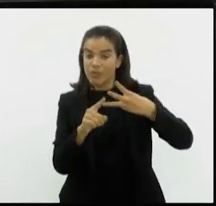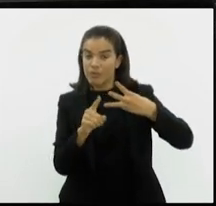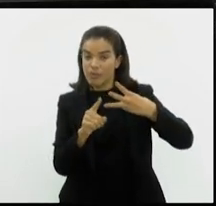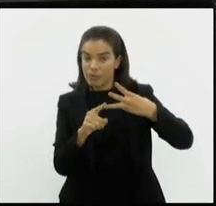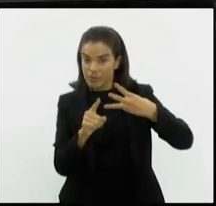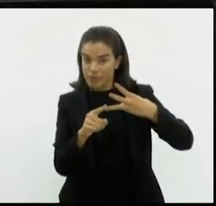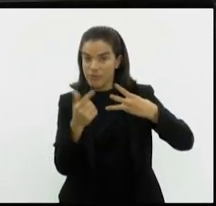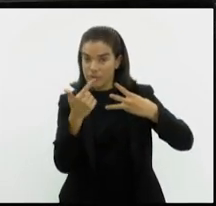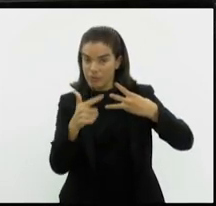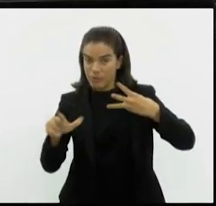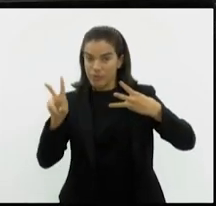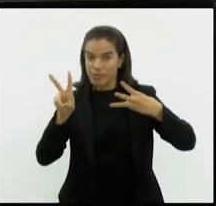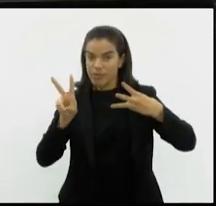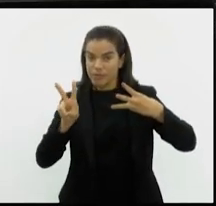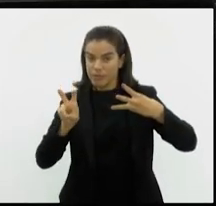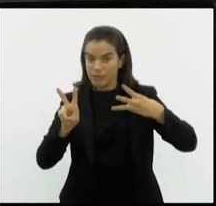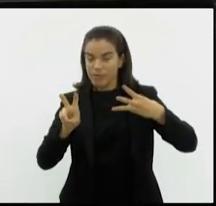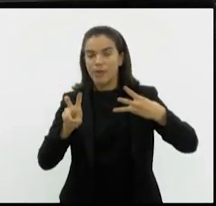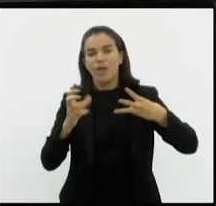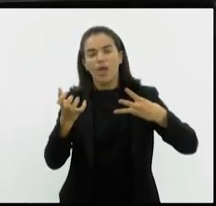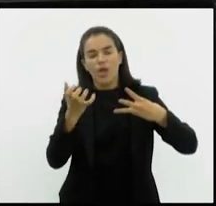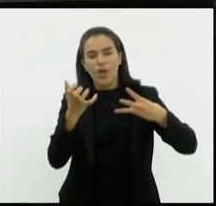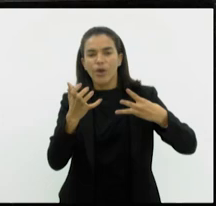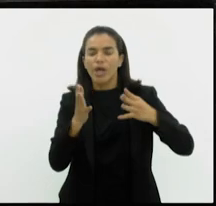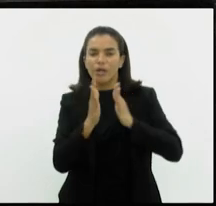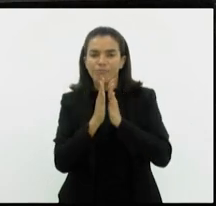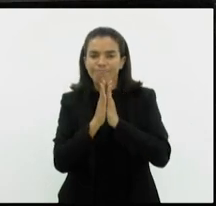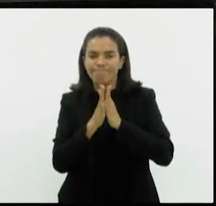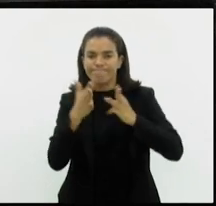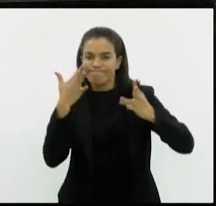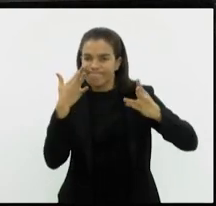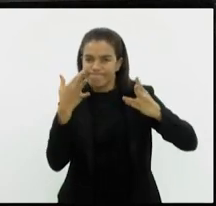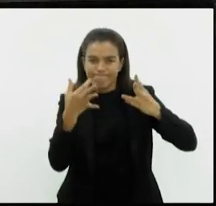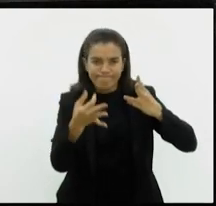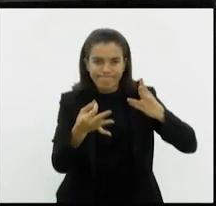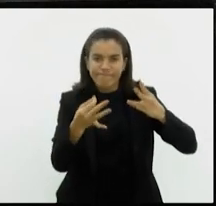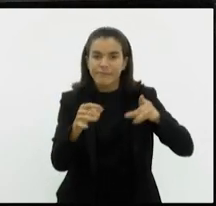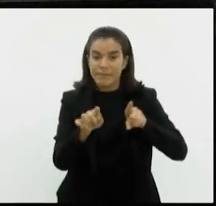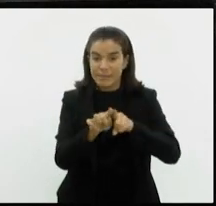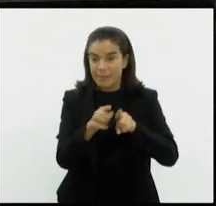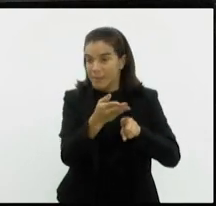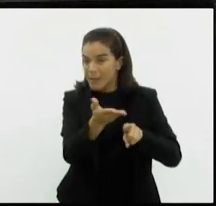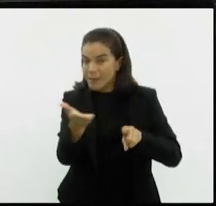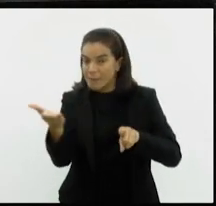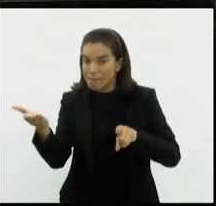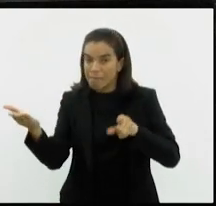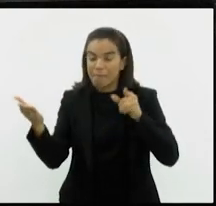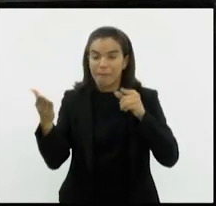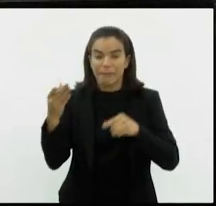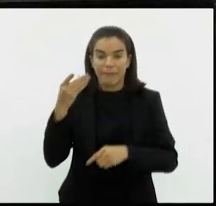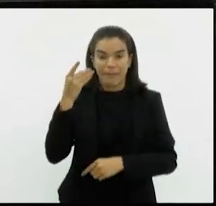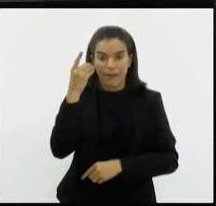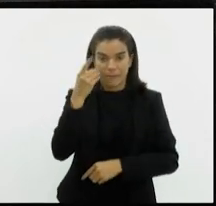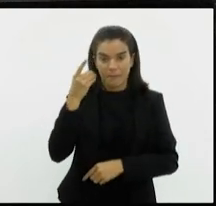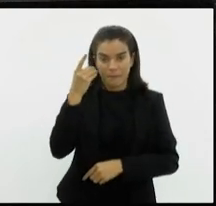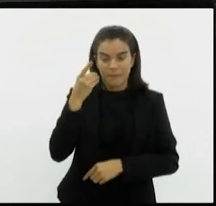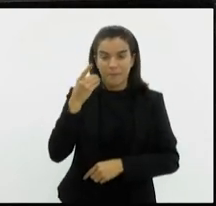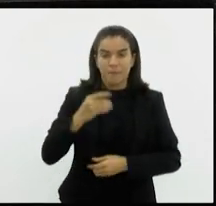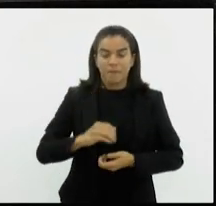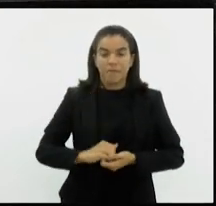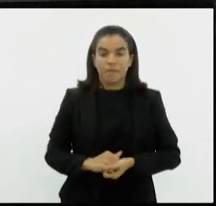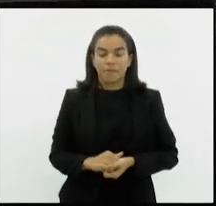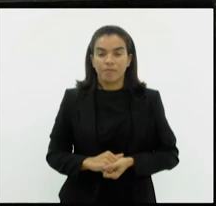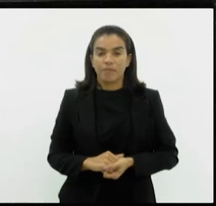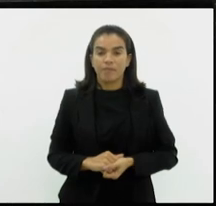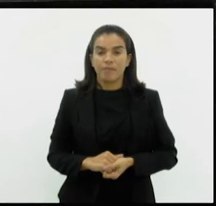Presidente eh eu queria chamar a atenção da senhora e dos Senhores deputados